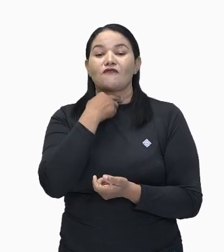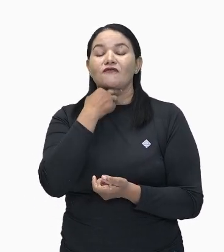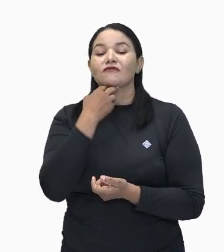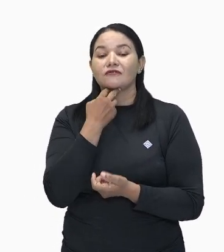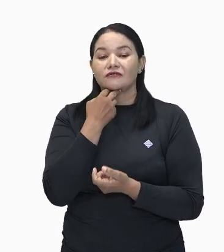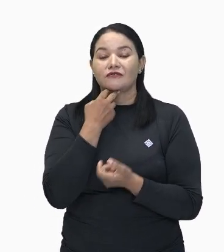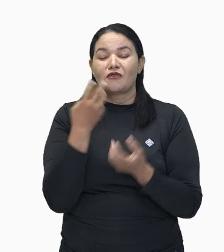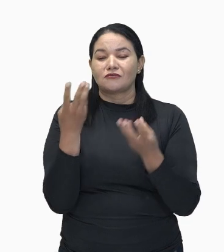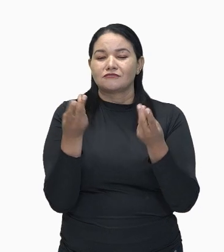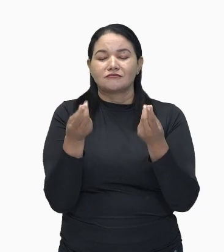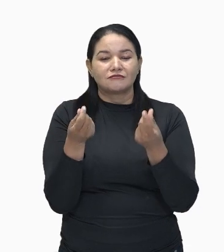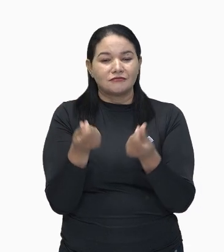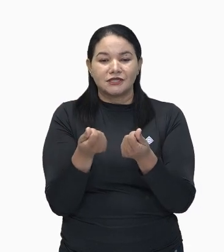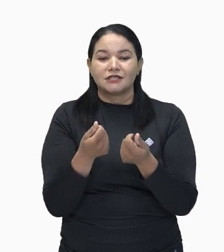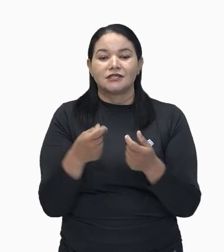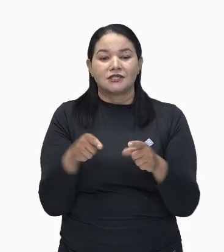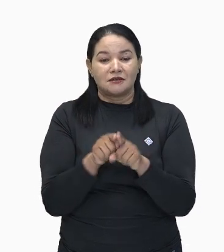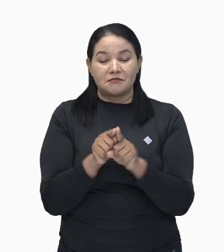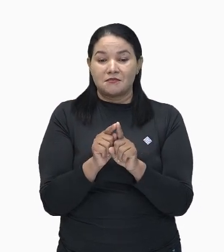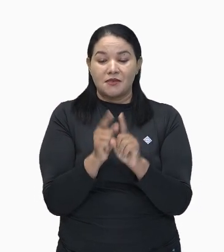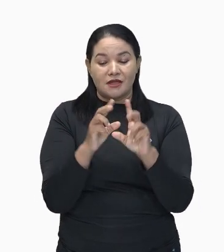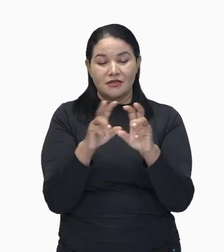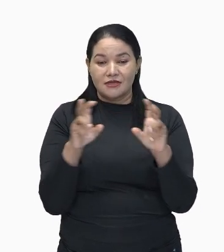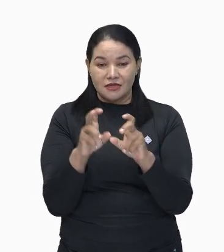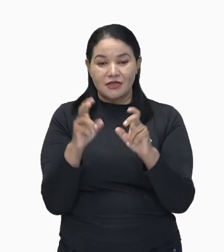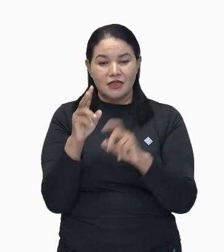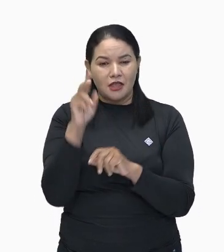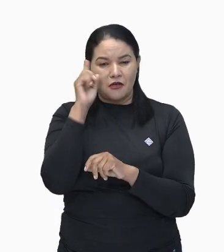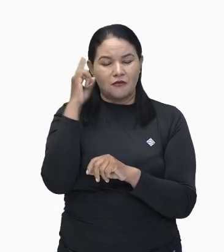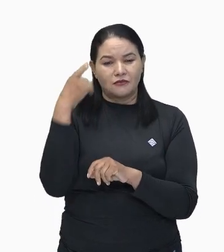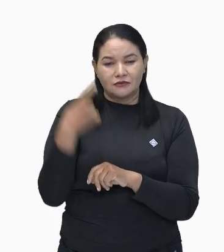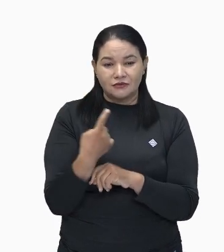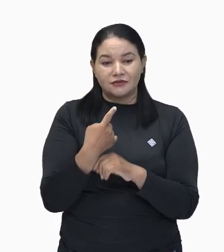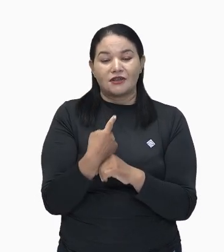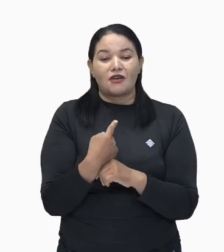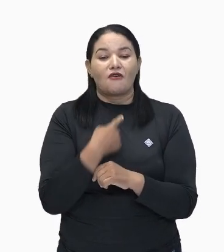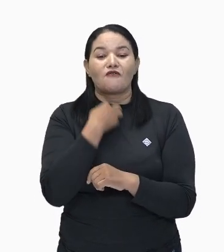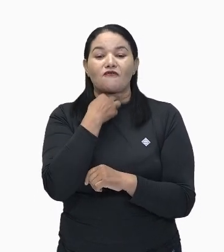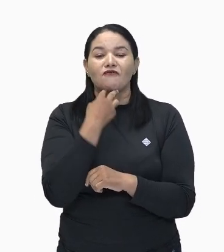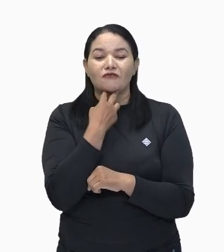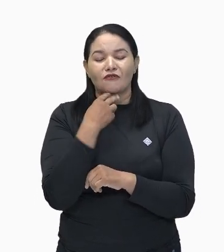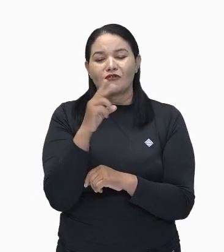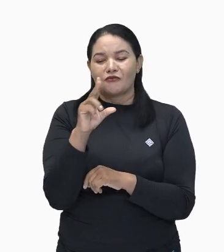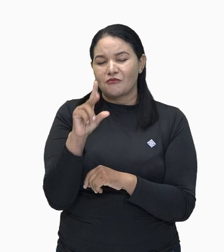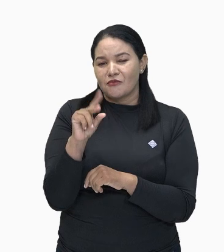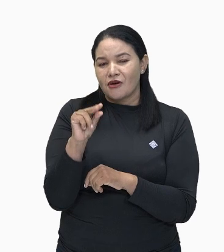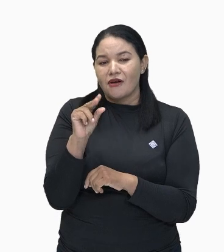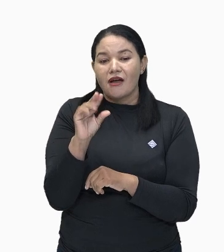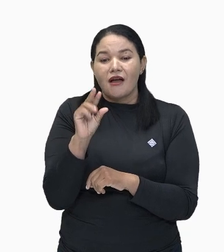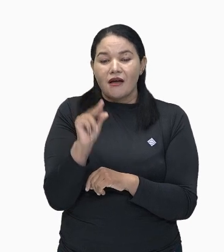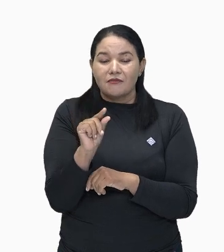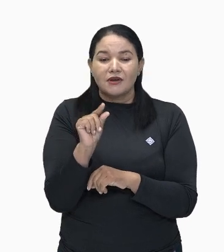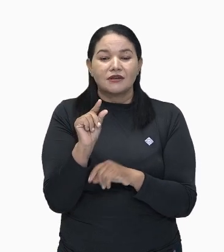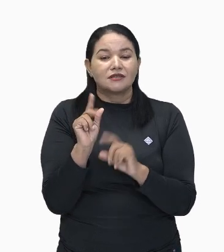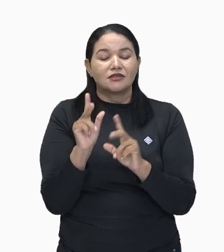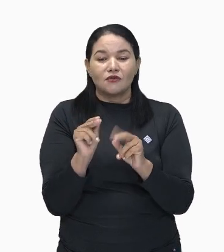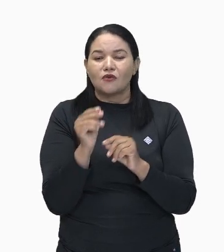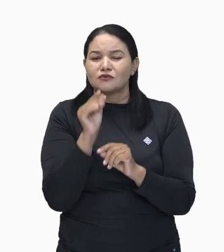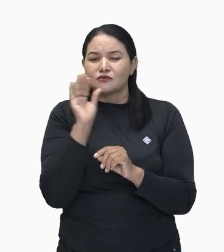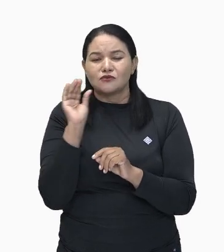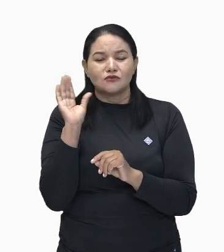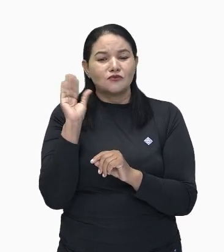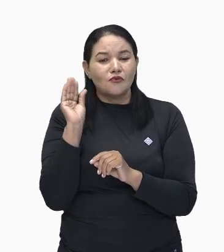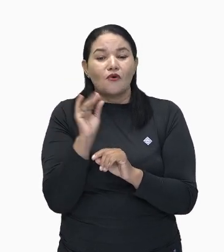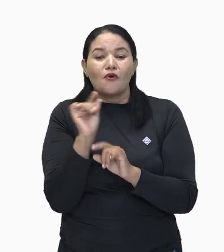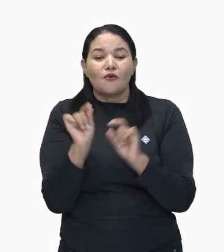voz, temas cotidianos, voz mais baixa, quase como sussurros, harmonia